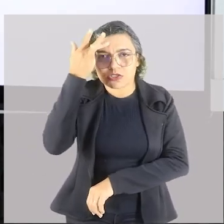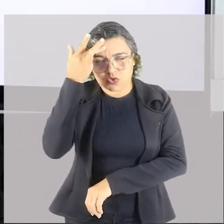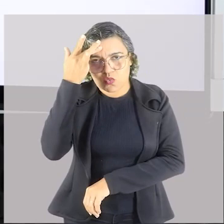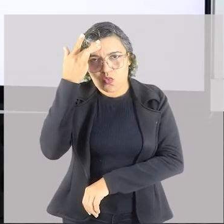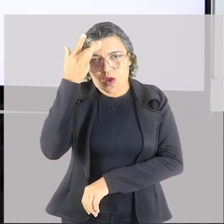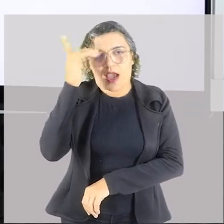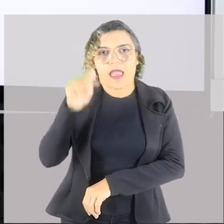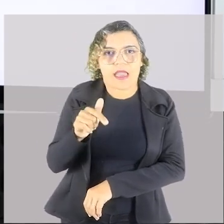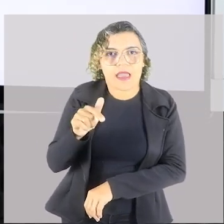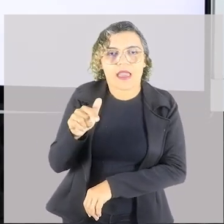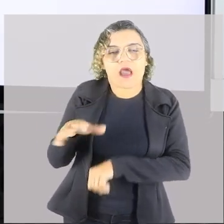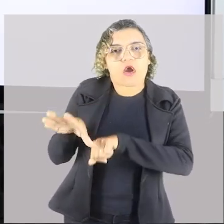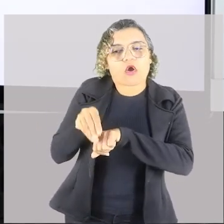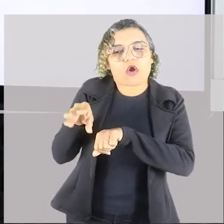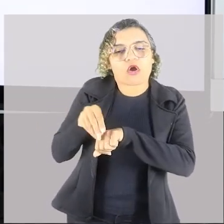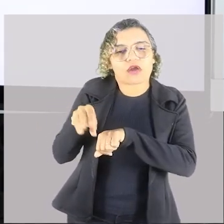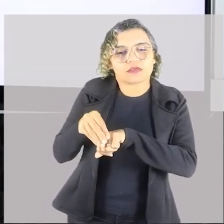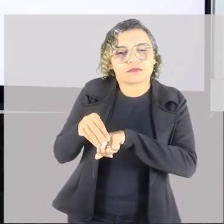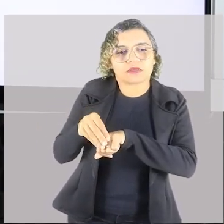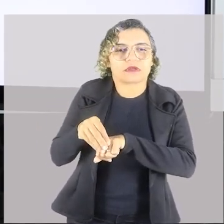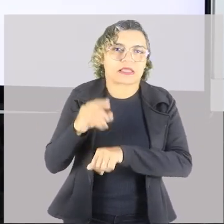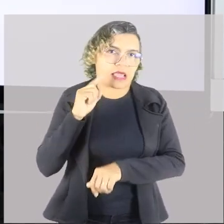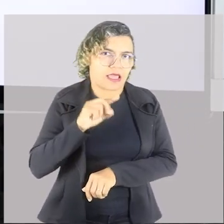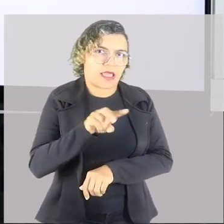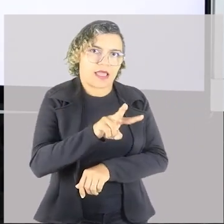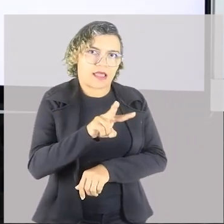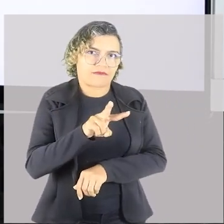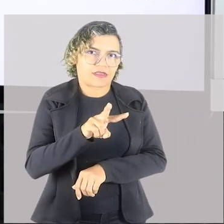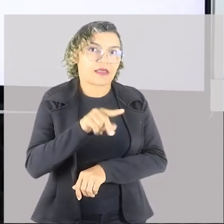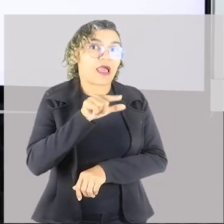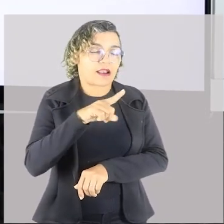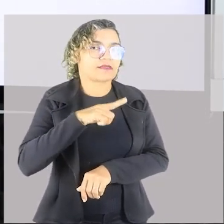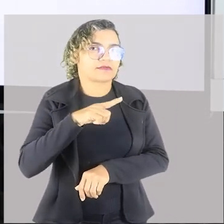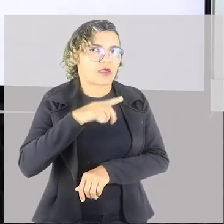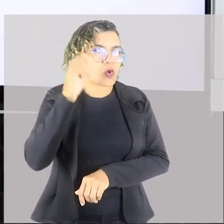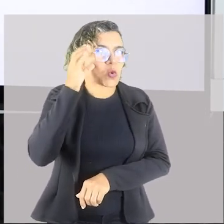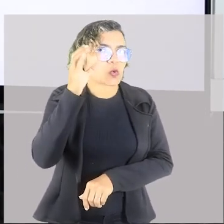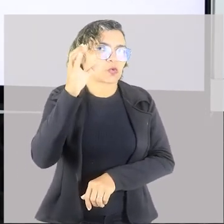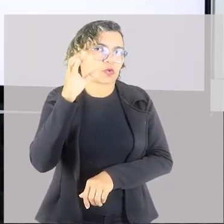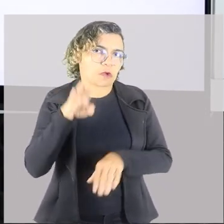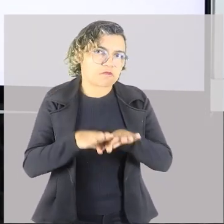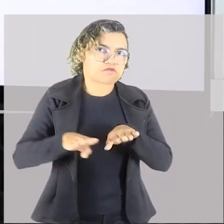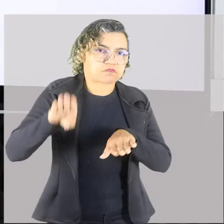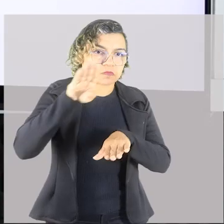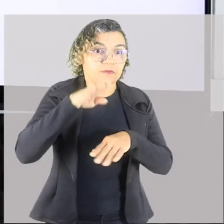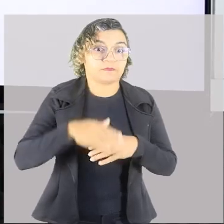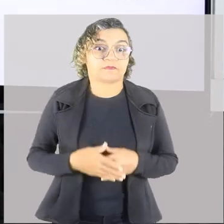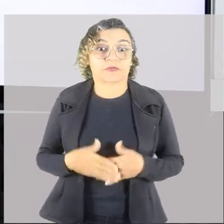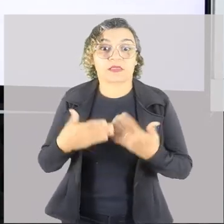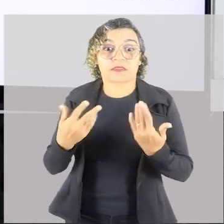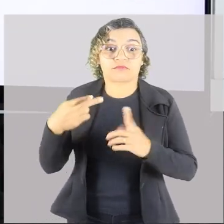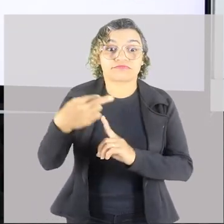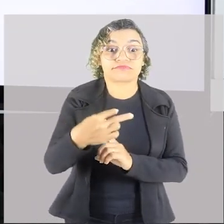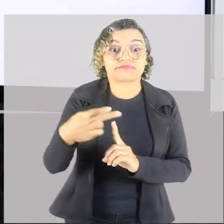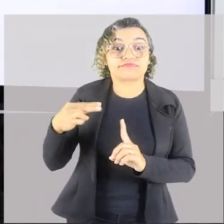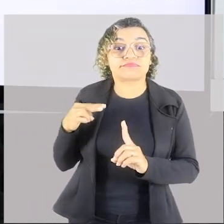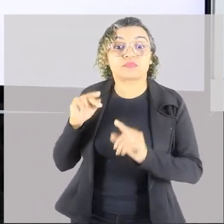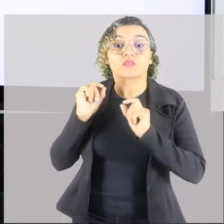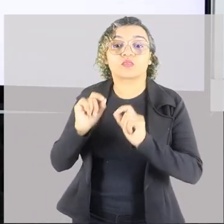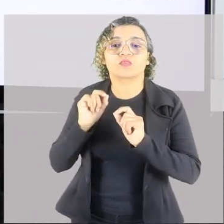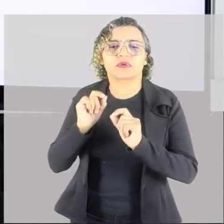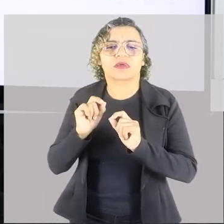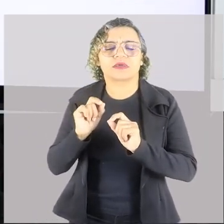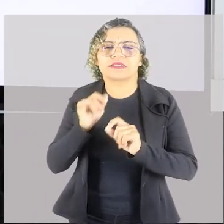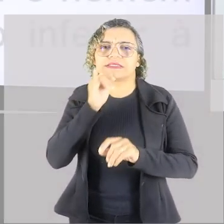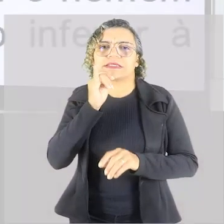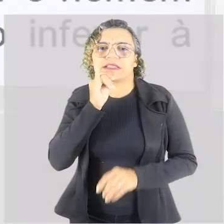cultura, por ser uma pessoa que tem muita cultura. Essa perspectiva determina uma hierarquização. O que é